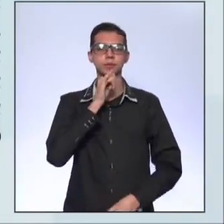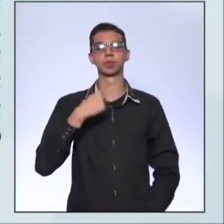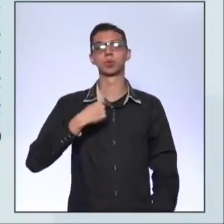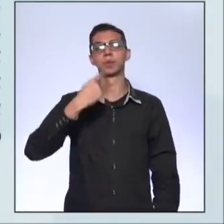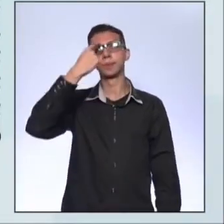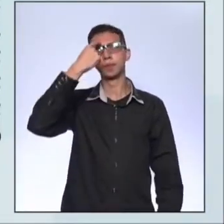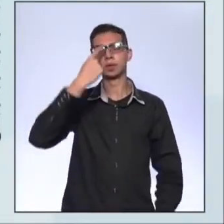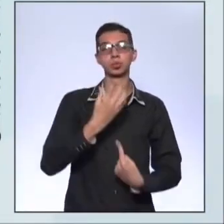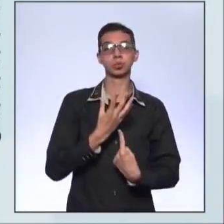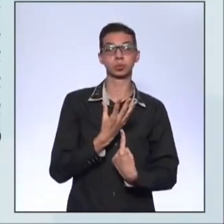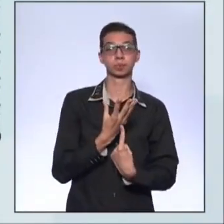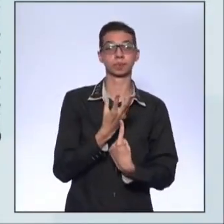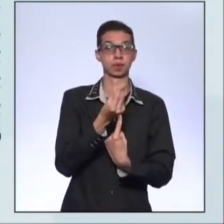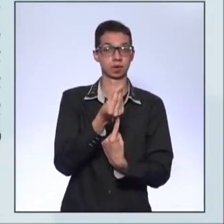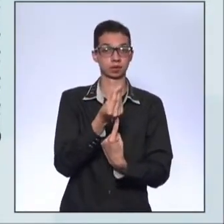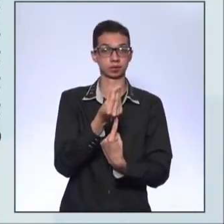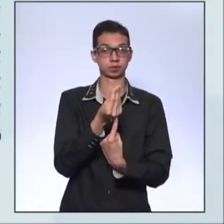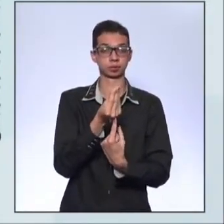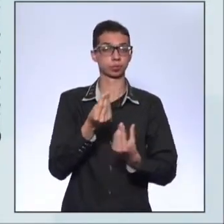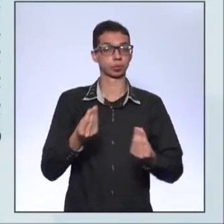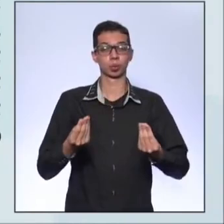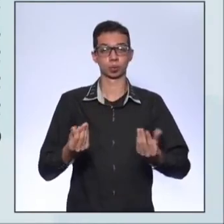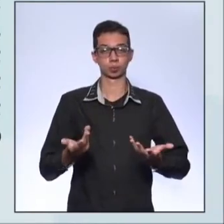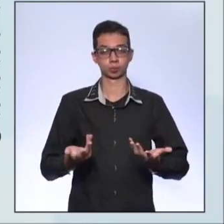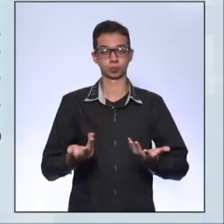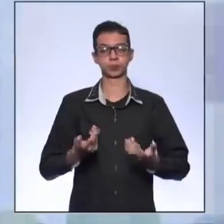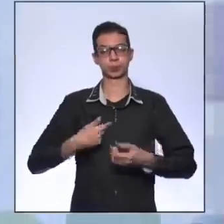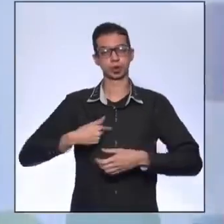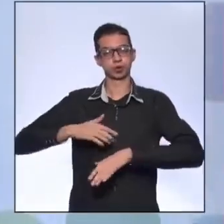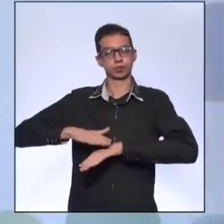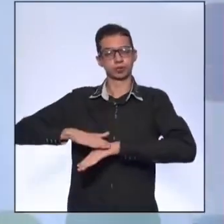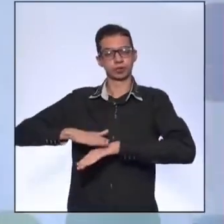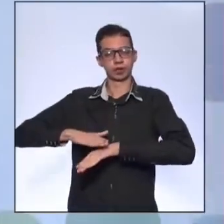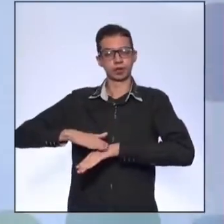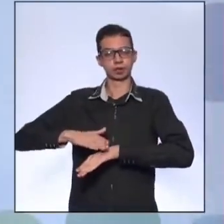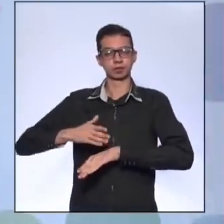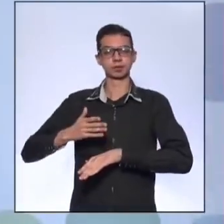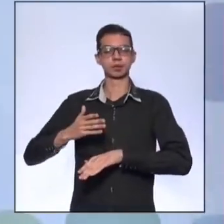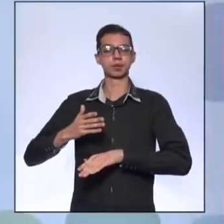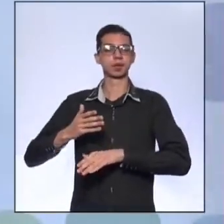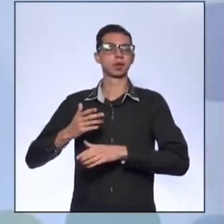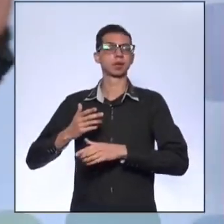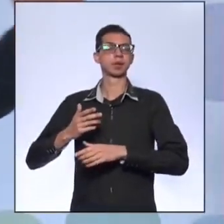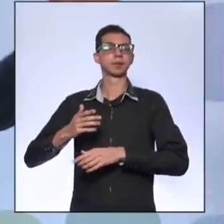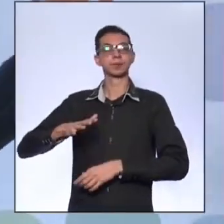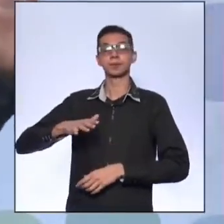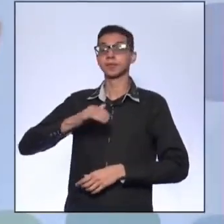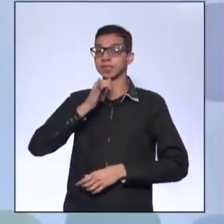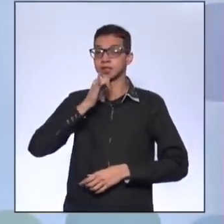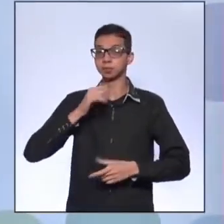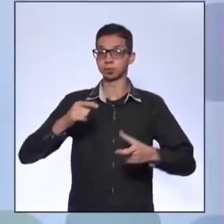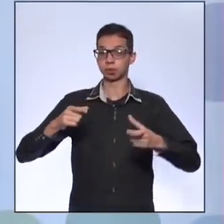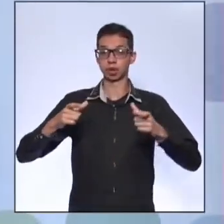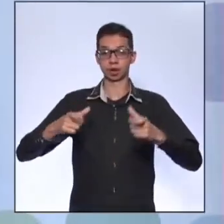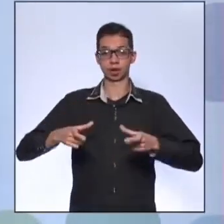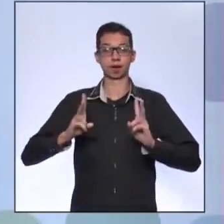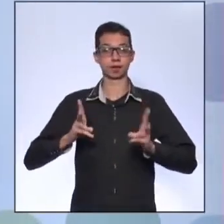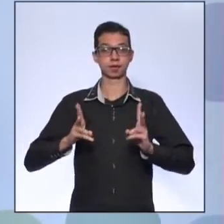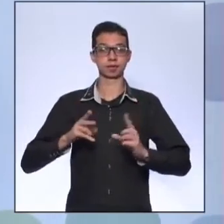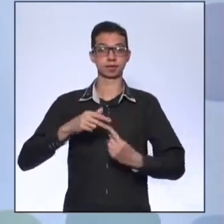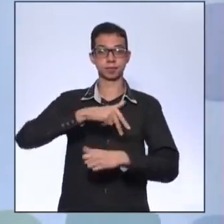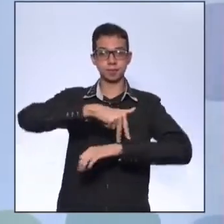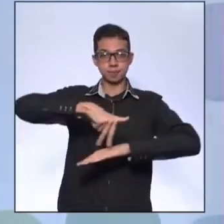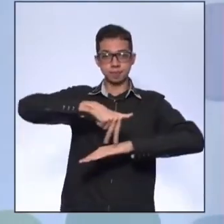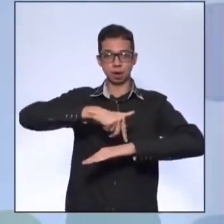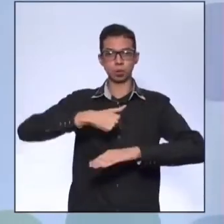de arte que ela será feita, uma intervenção artística, nesse espaço aqui do palco que a gente está aqui. Então,